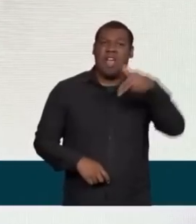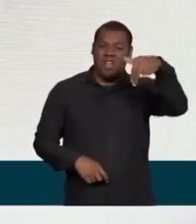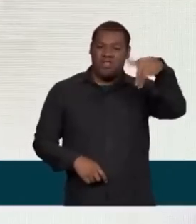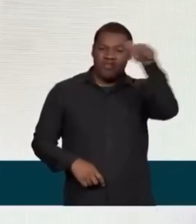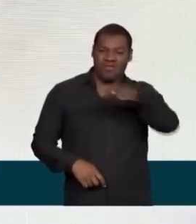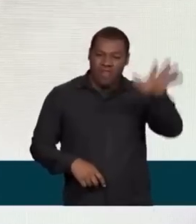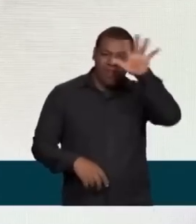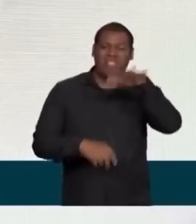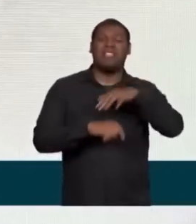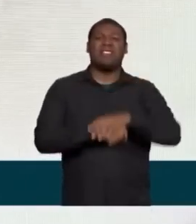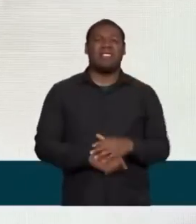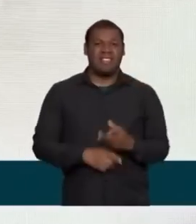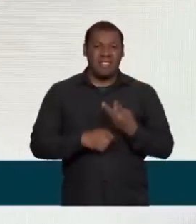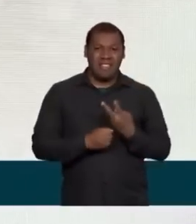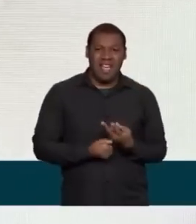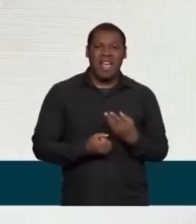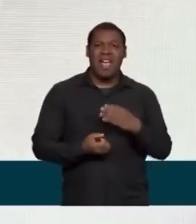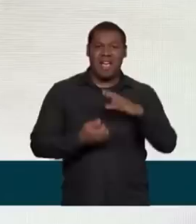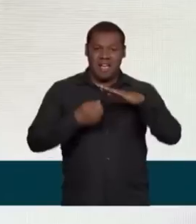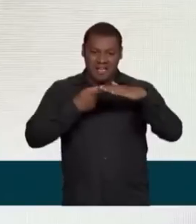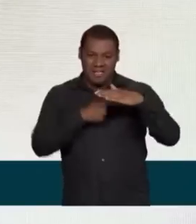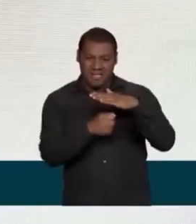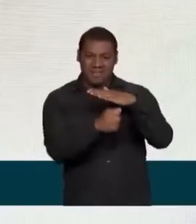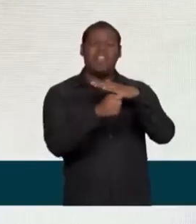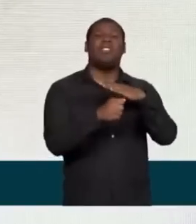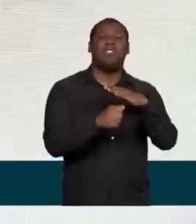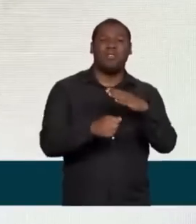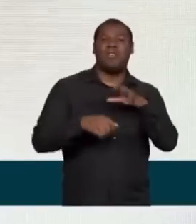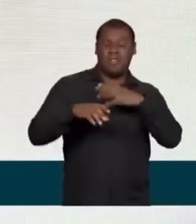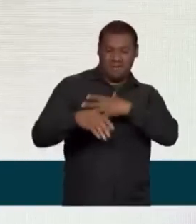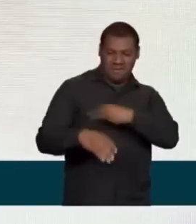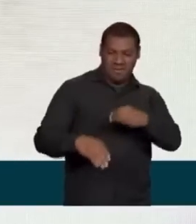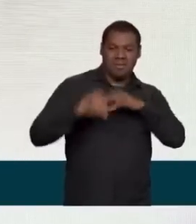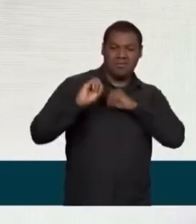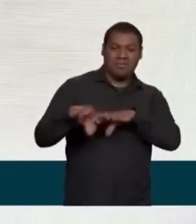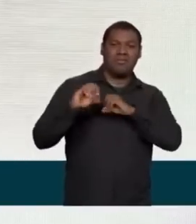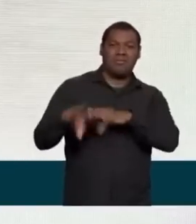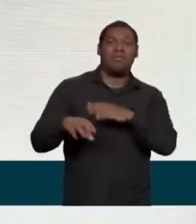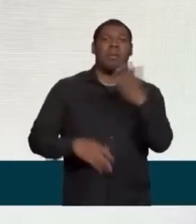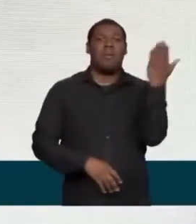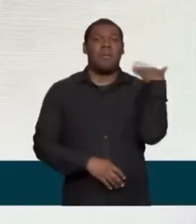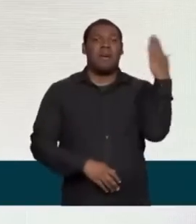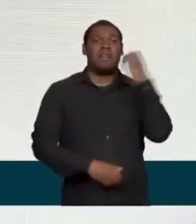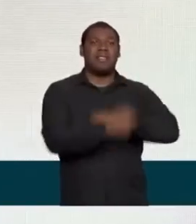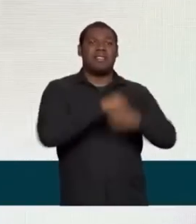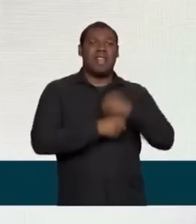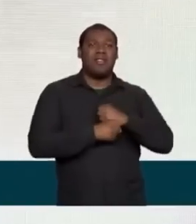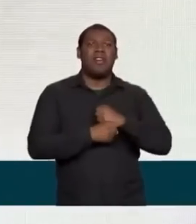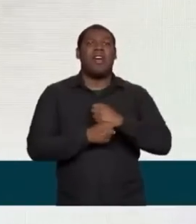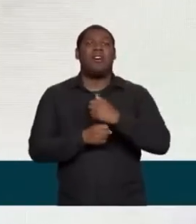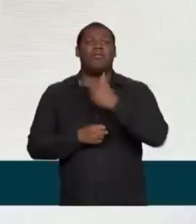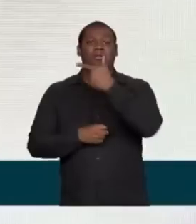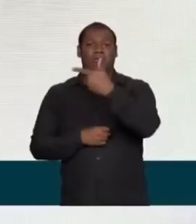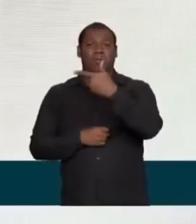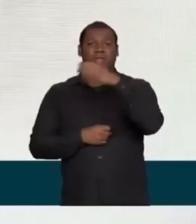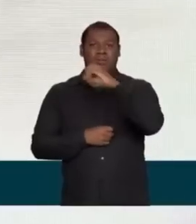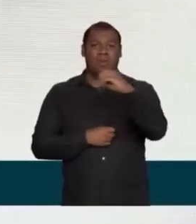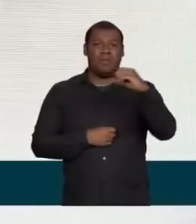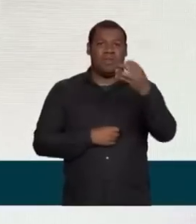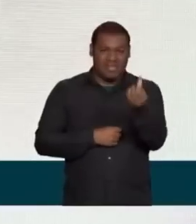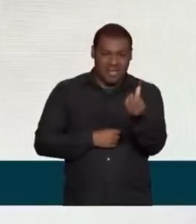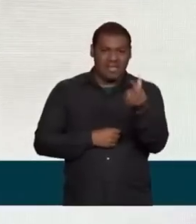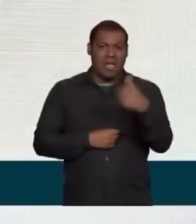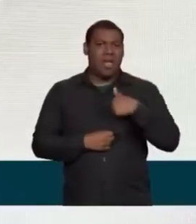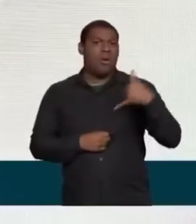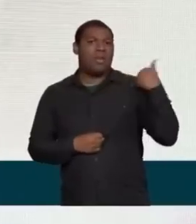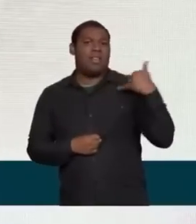sertaneja, investiu como podia em nossa educação. O ano era 2006. Eu tinha 10